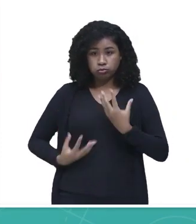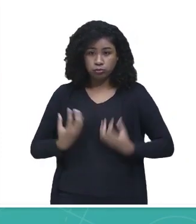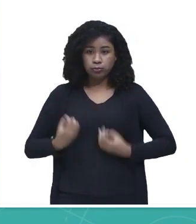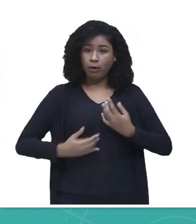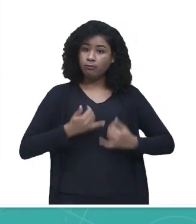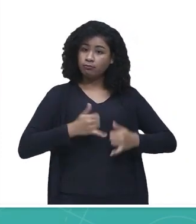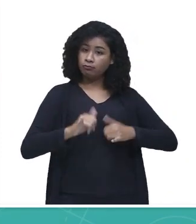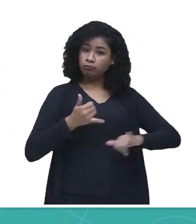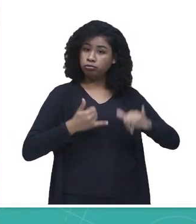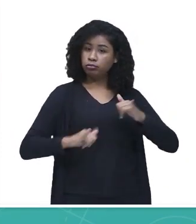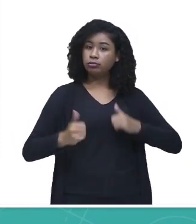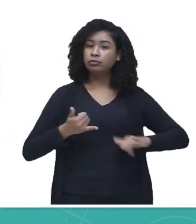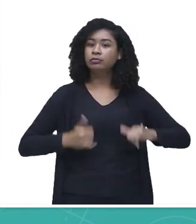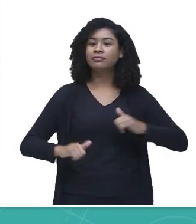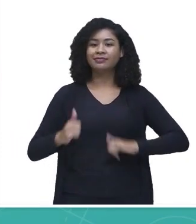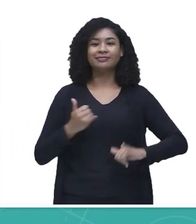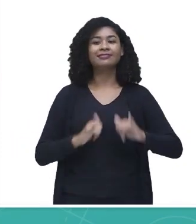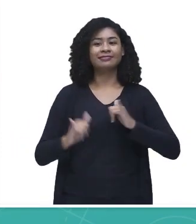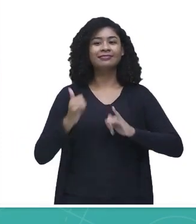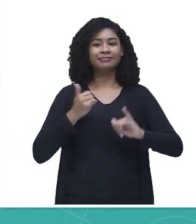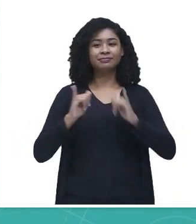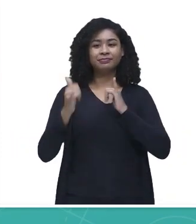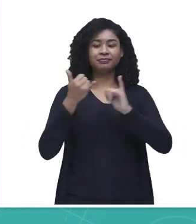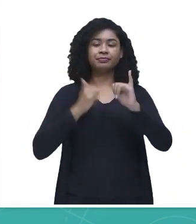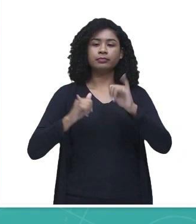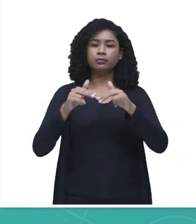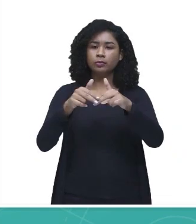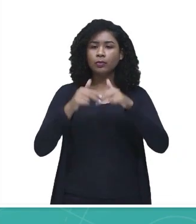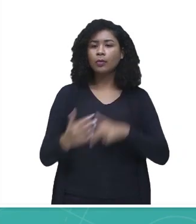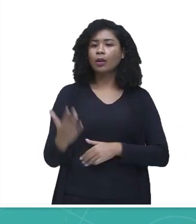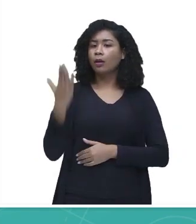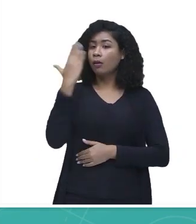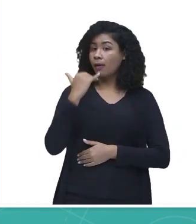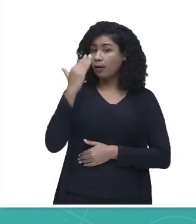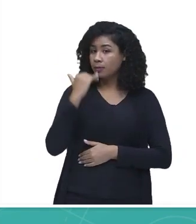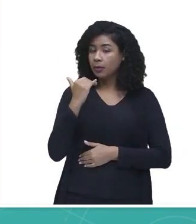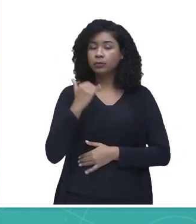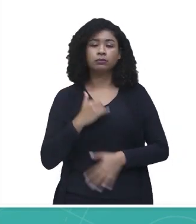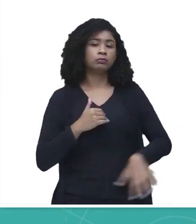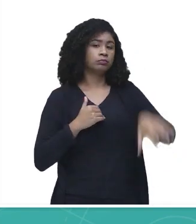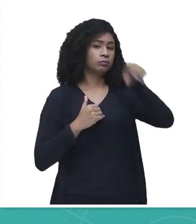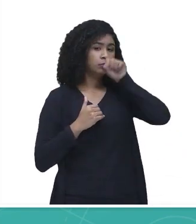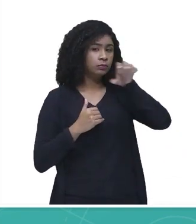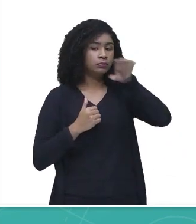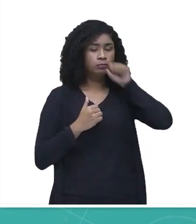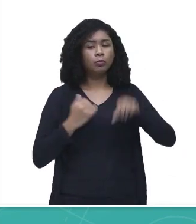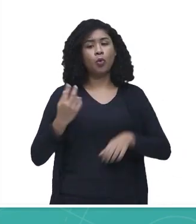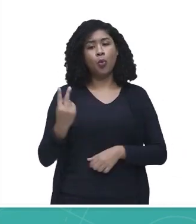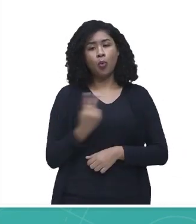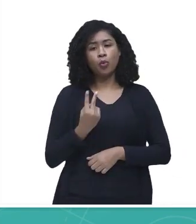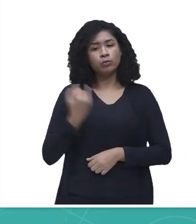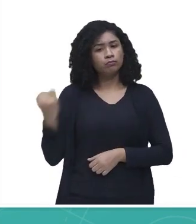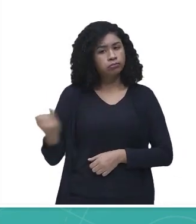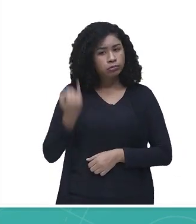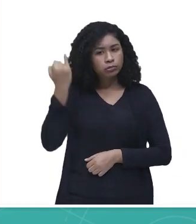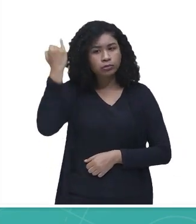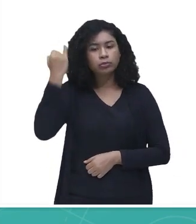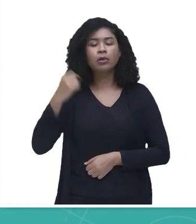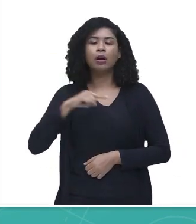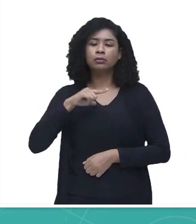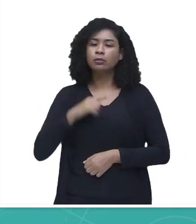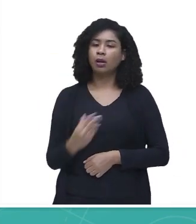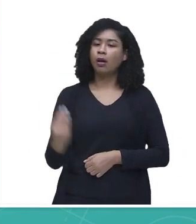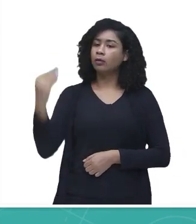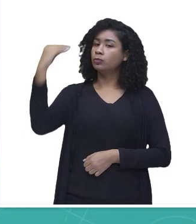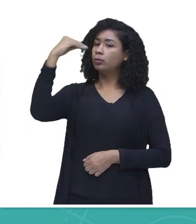estou relacionando aí os alimentos com a respiração, tá? Então, os alimentos passam por uma transformação química, e